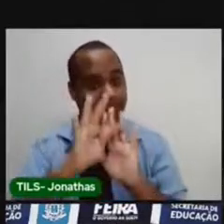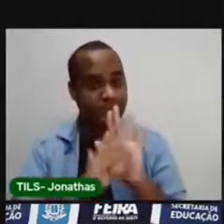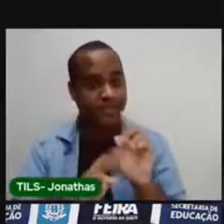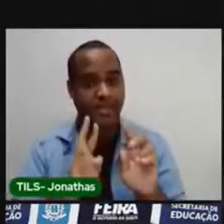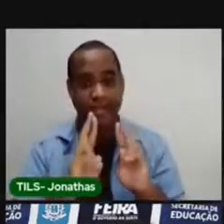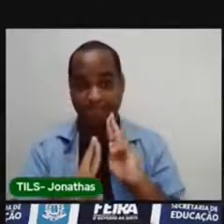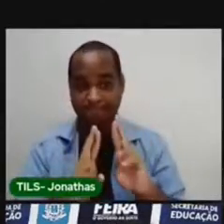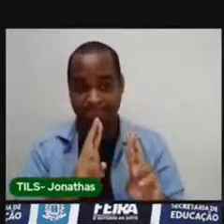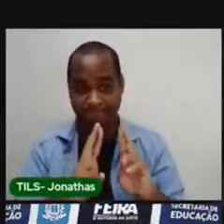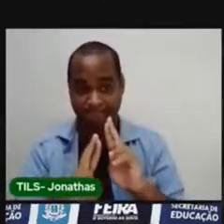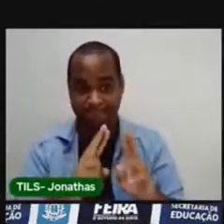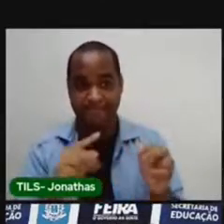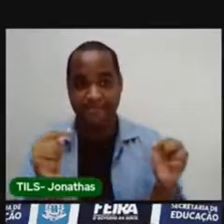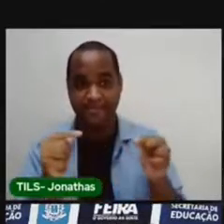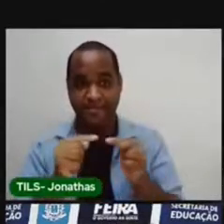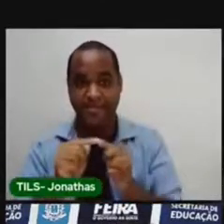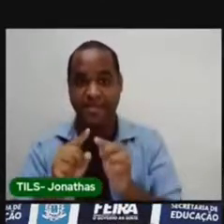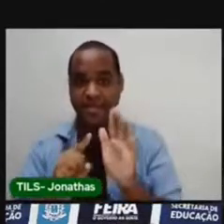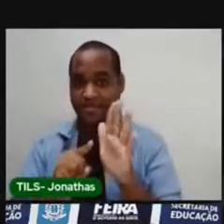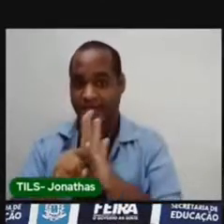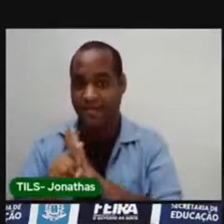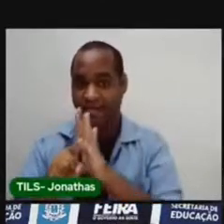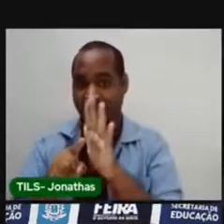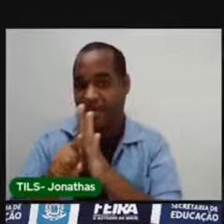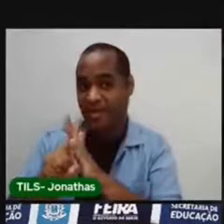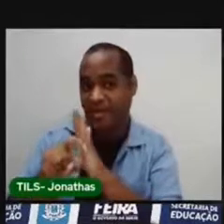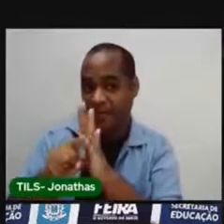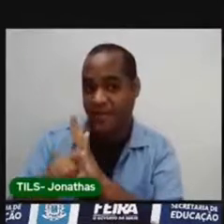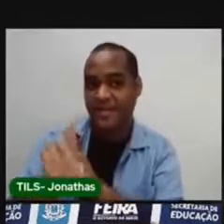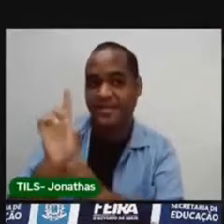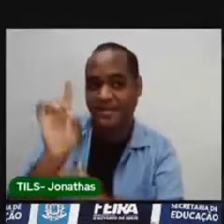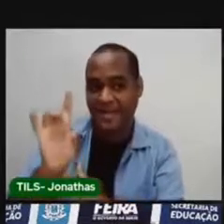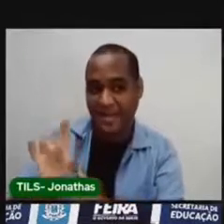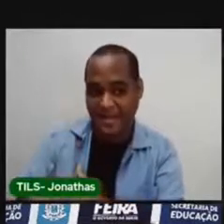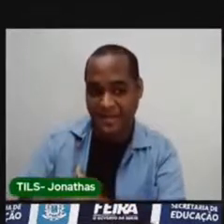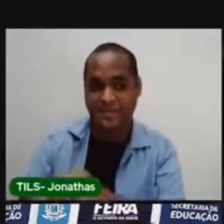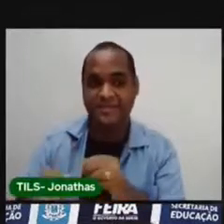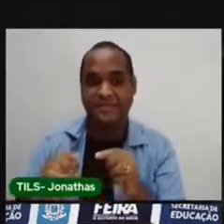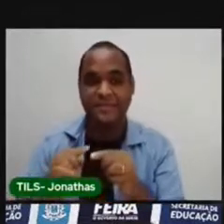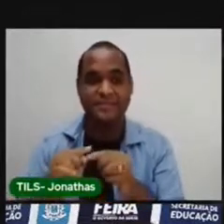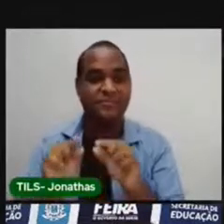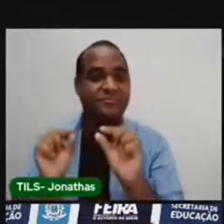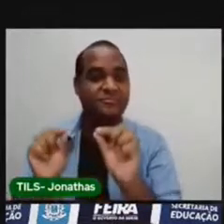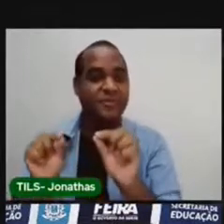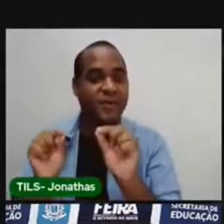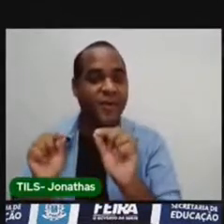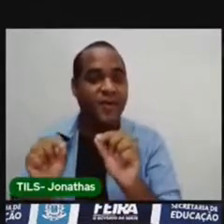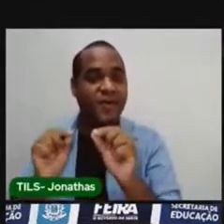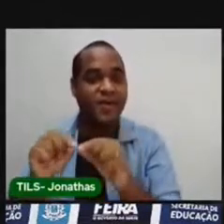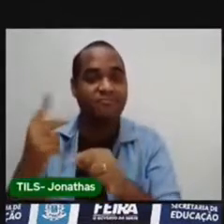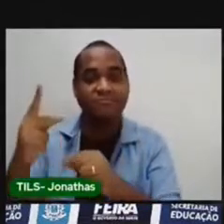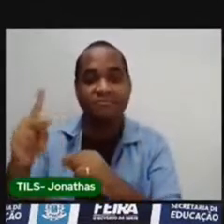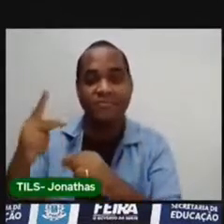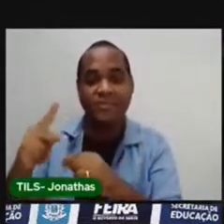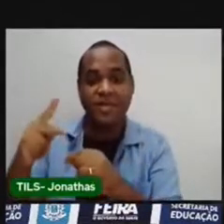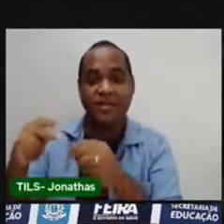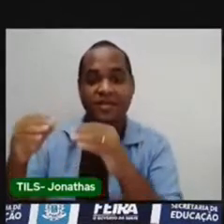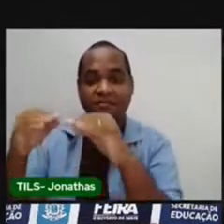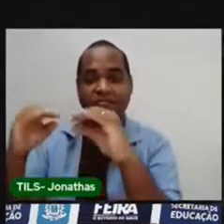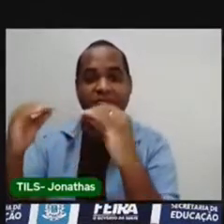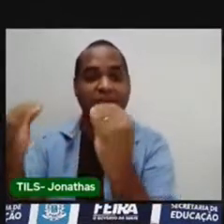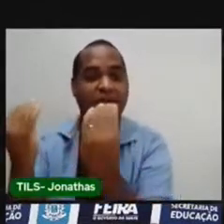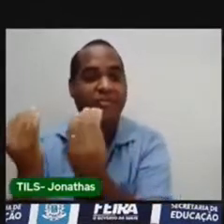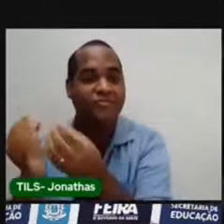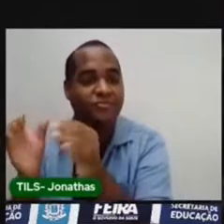texto tem as respostas para cada pergunta. De que é feito o